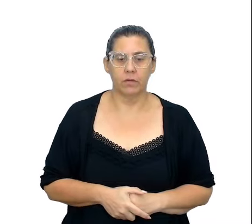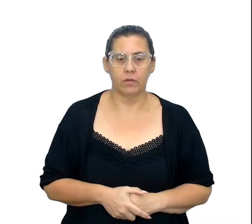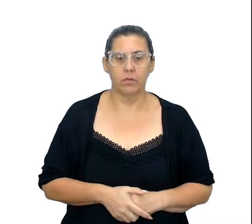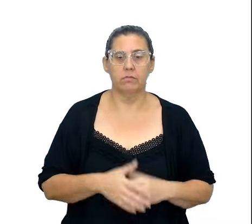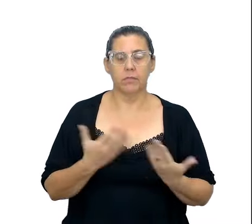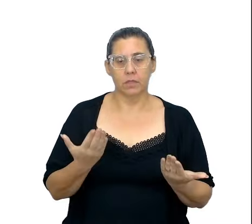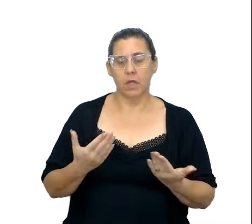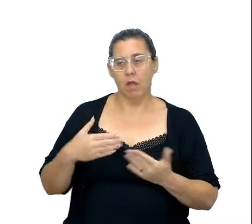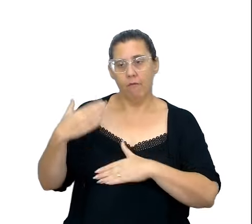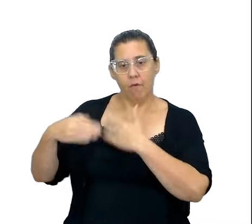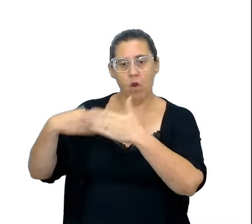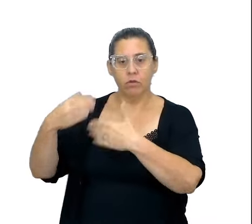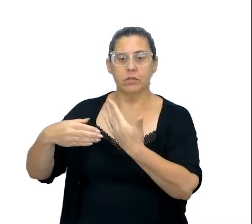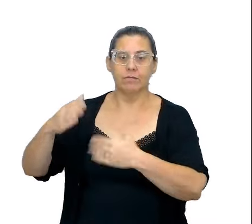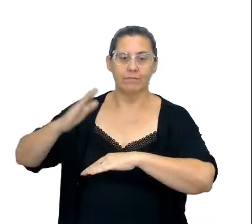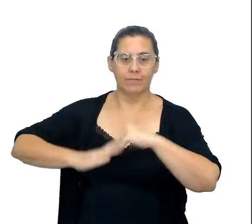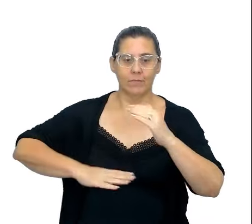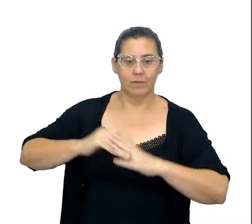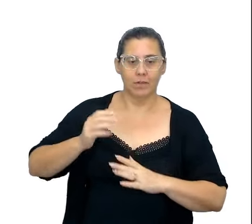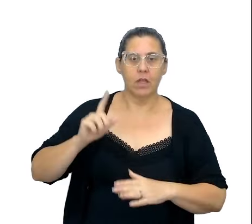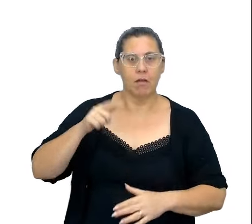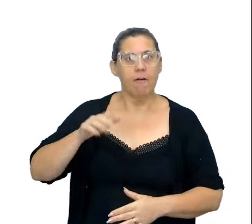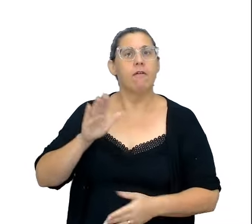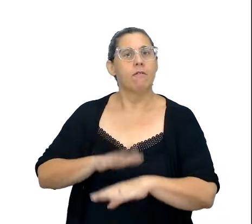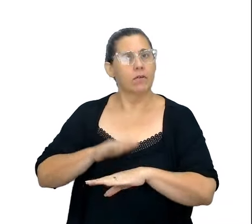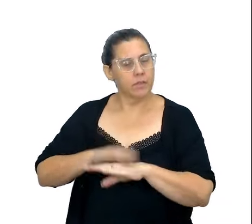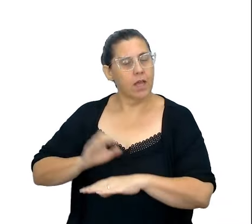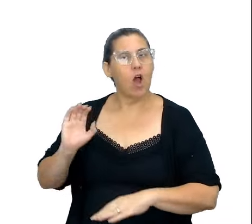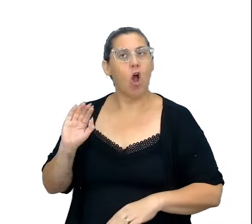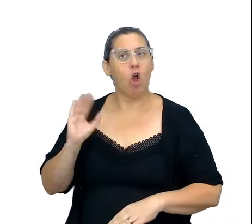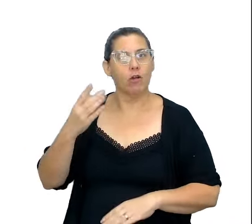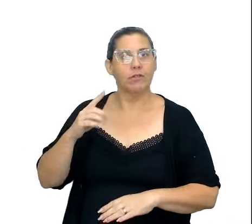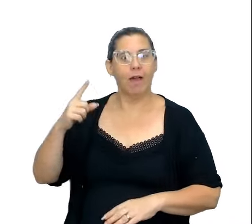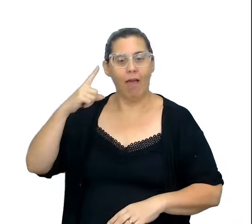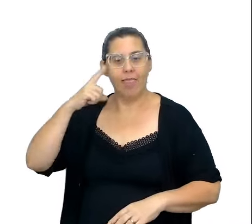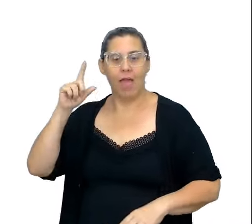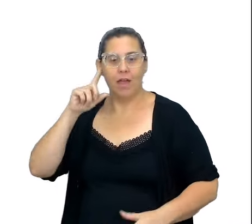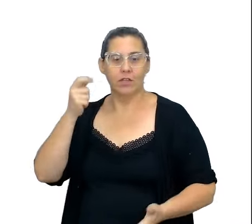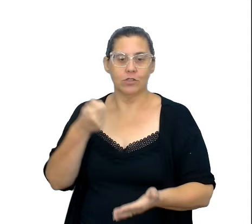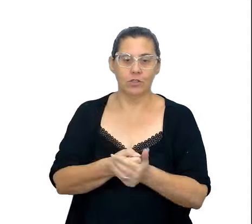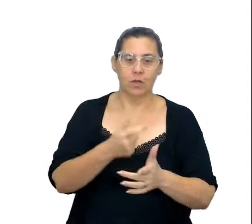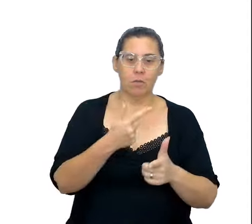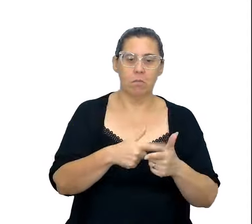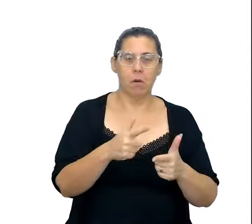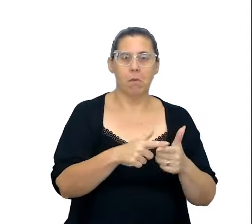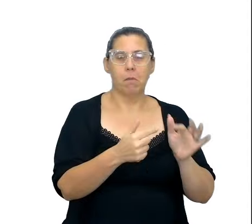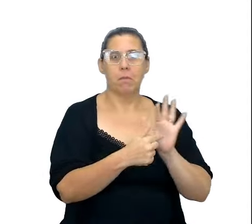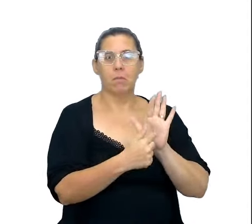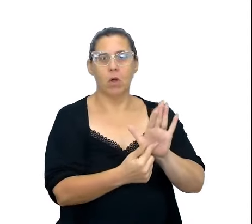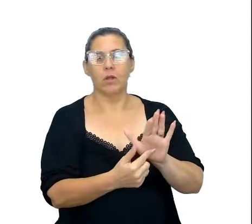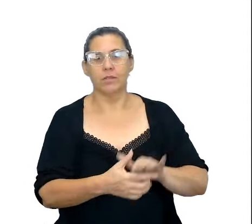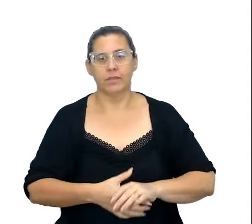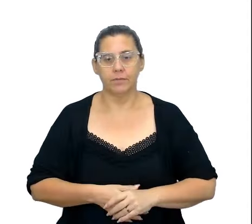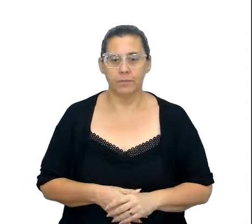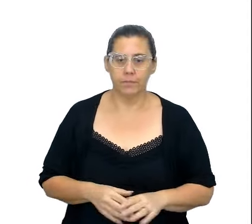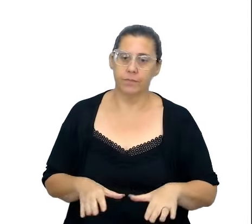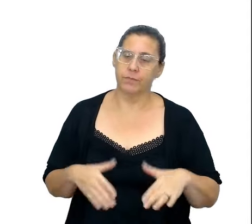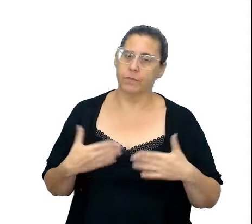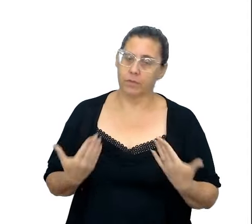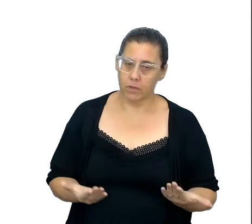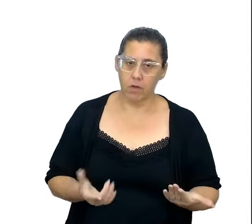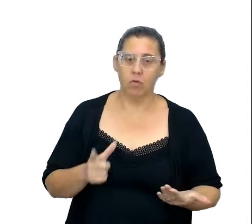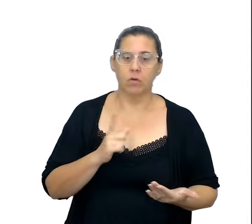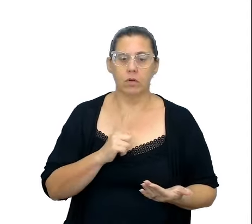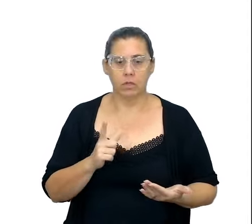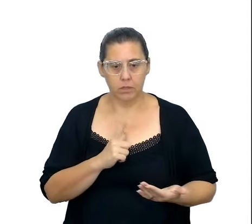E evolução e ação, tá? Que é concretizar as ideias, soluções para os problemas delimitados. Então, aí seria